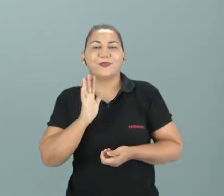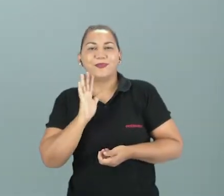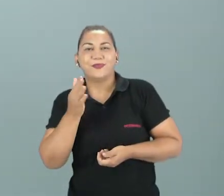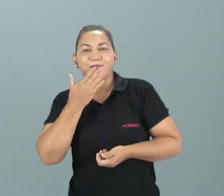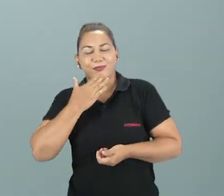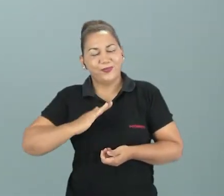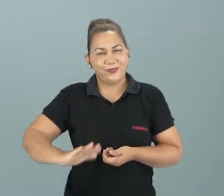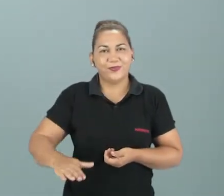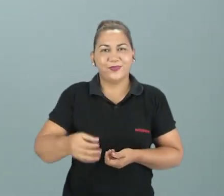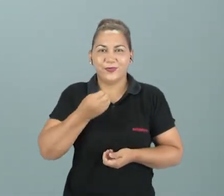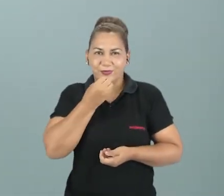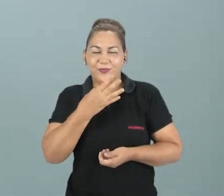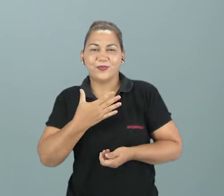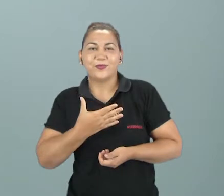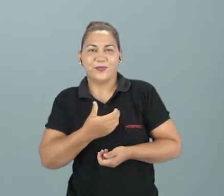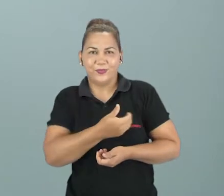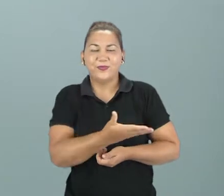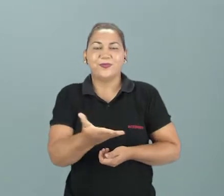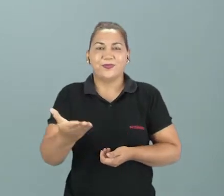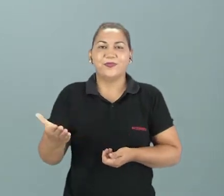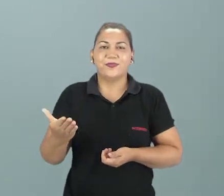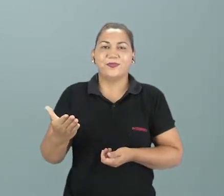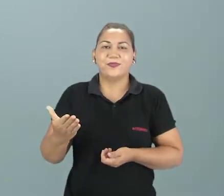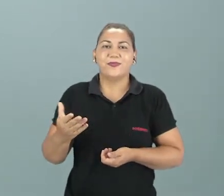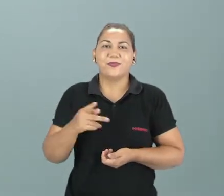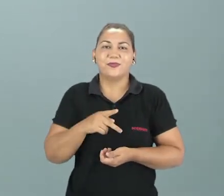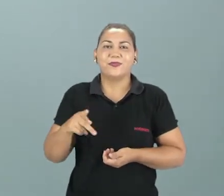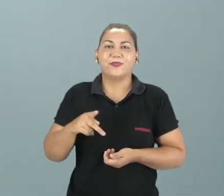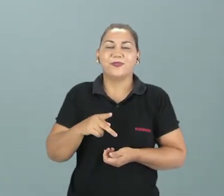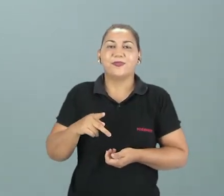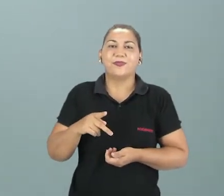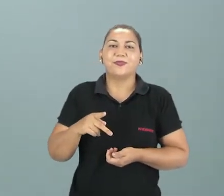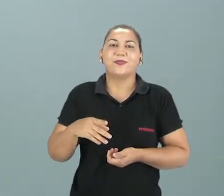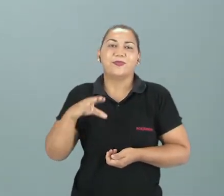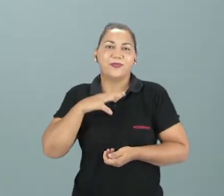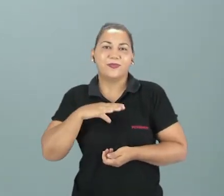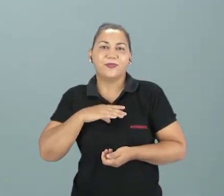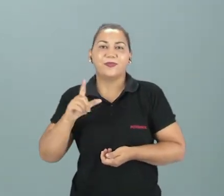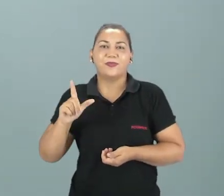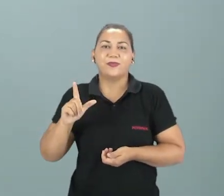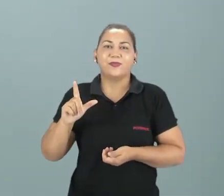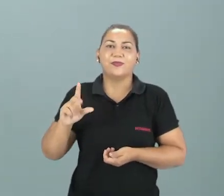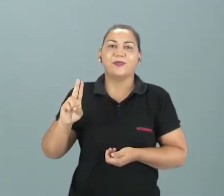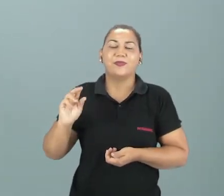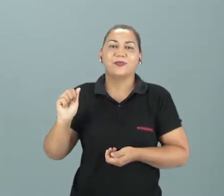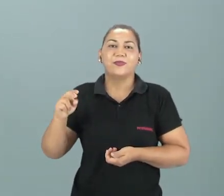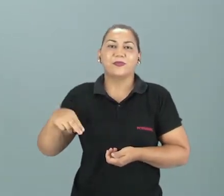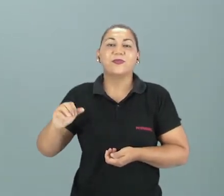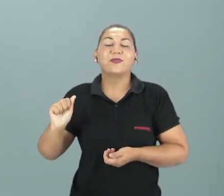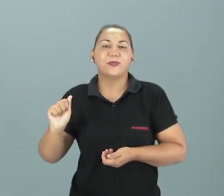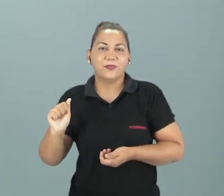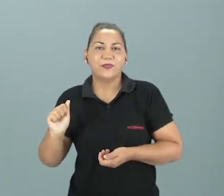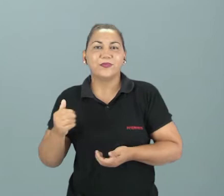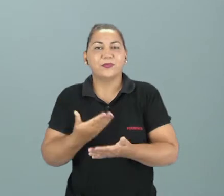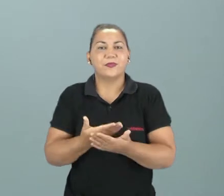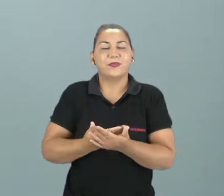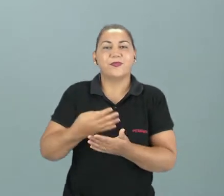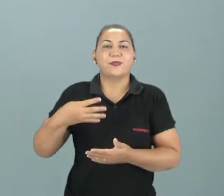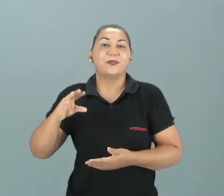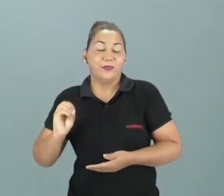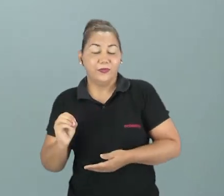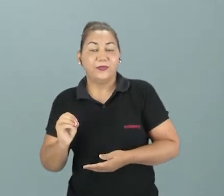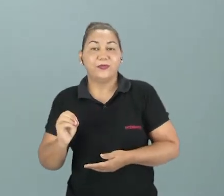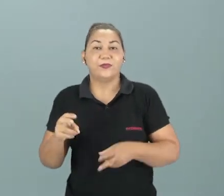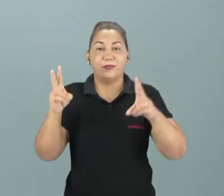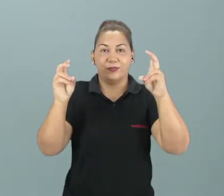Olá, crianças! Tudo bem com vocês? Eu me chamo Luana, professora de língua portuguesa. Esta é a aula de número 40 e